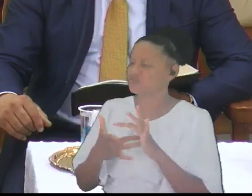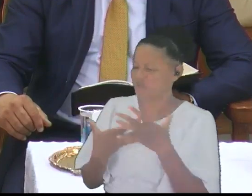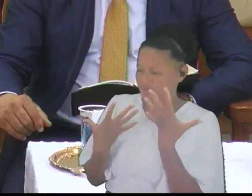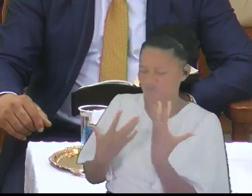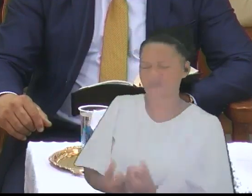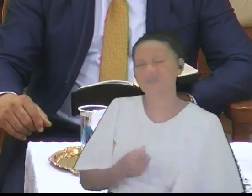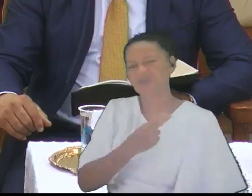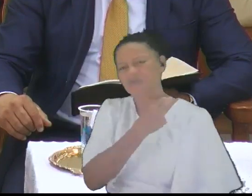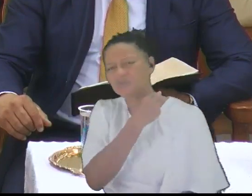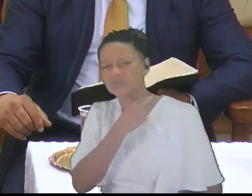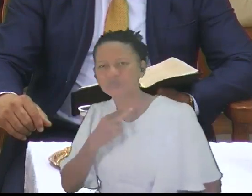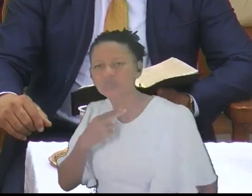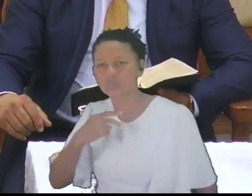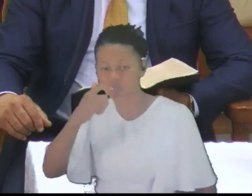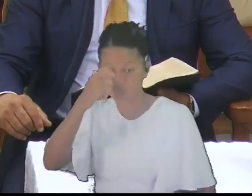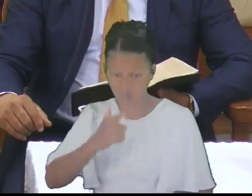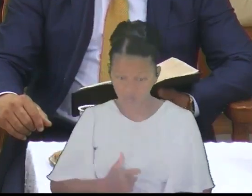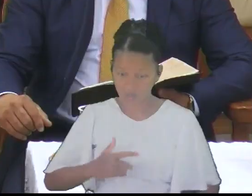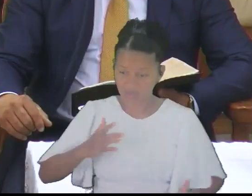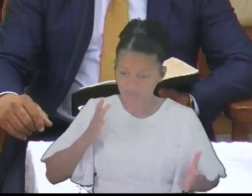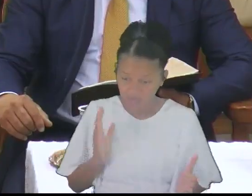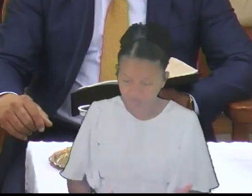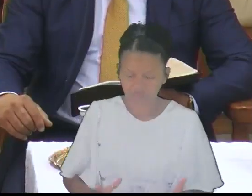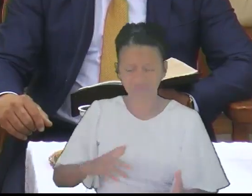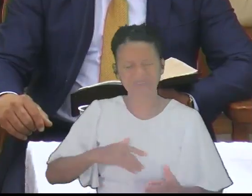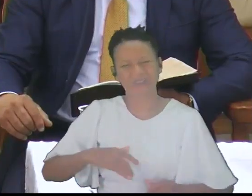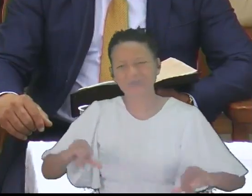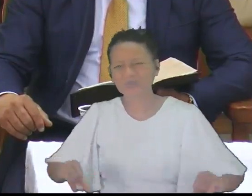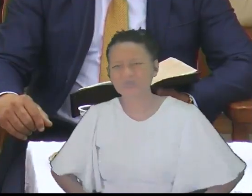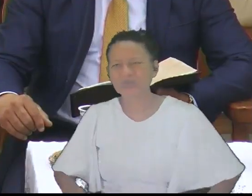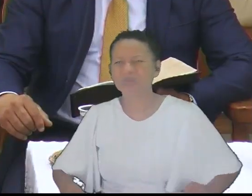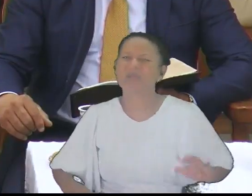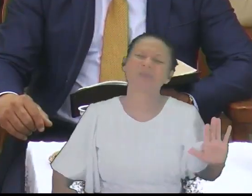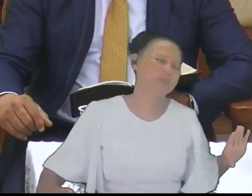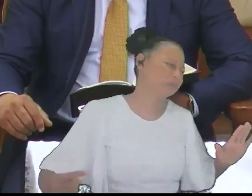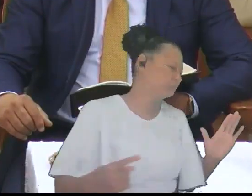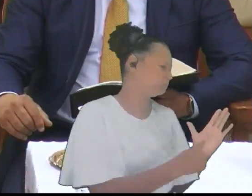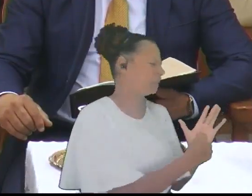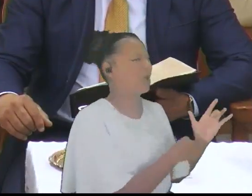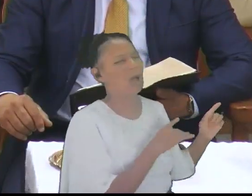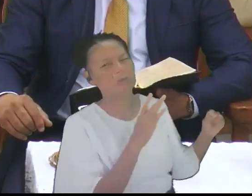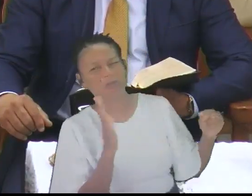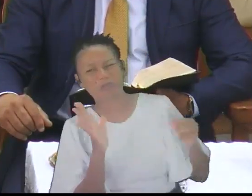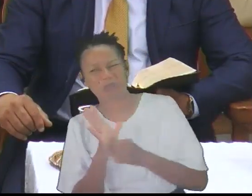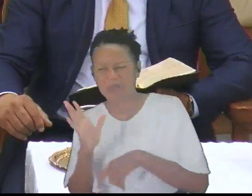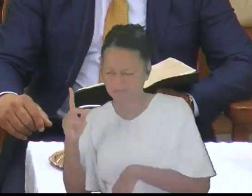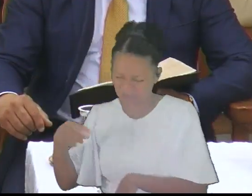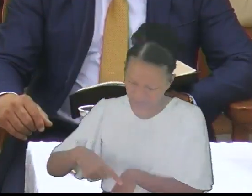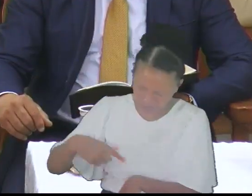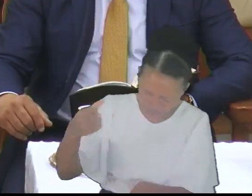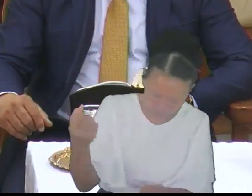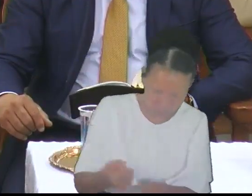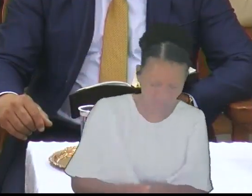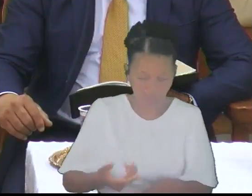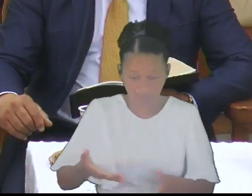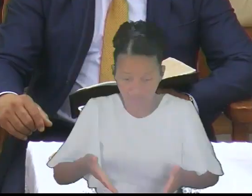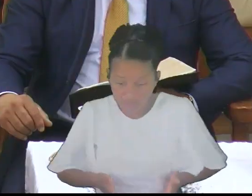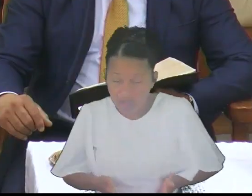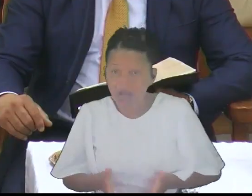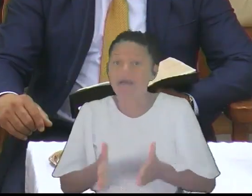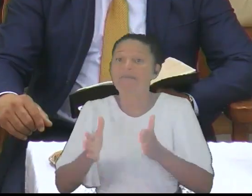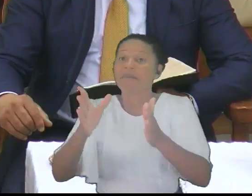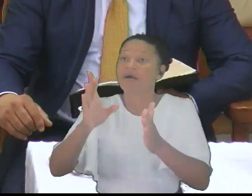E agora, já que ele foi rasgado na cruz, o caminho para Deus, o caminho para